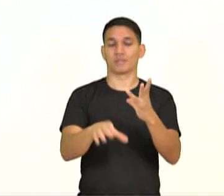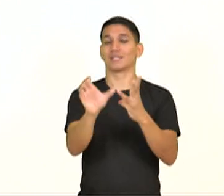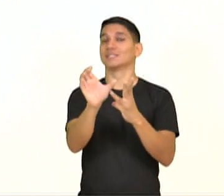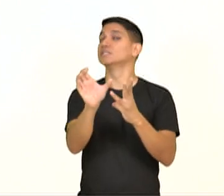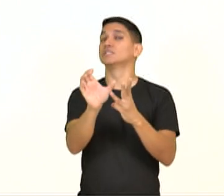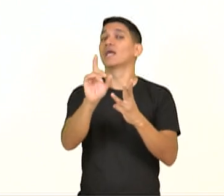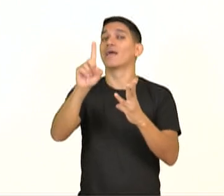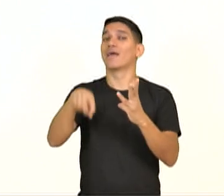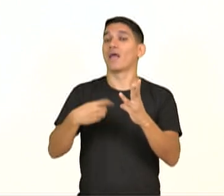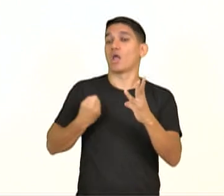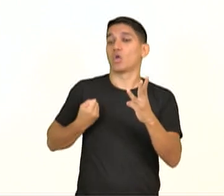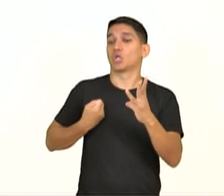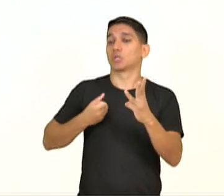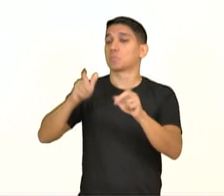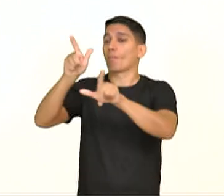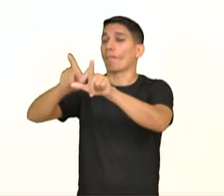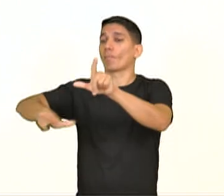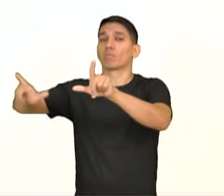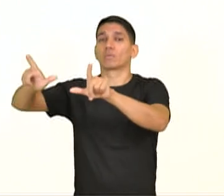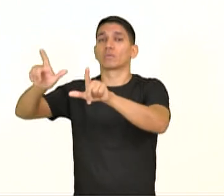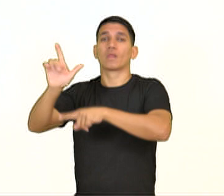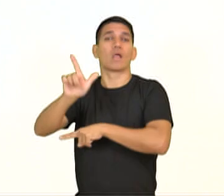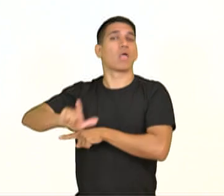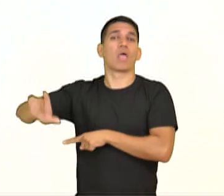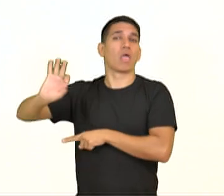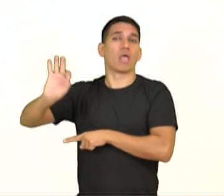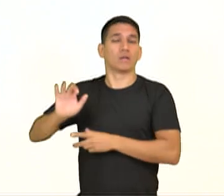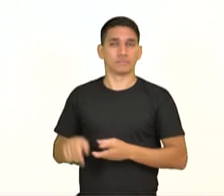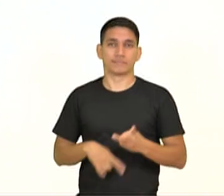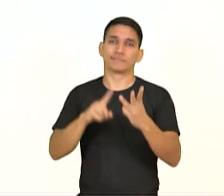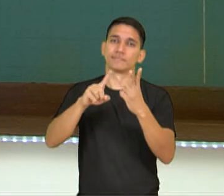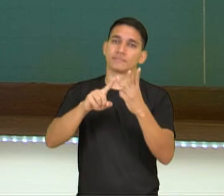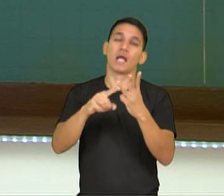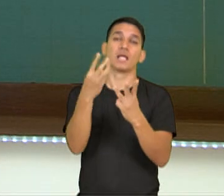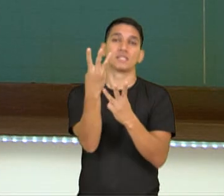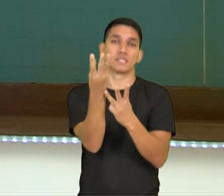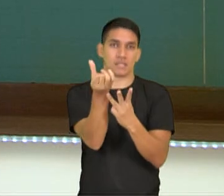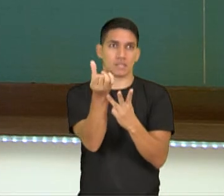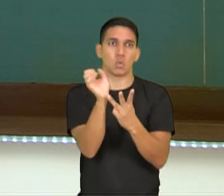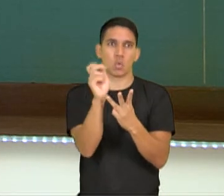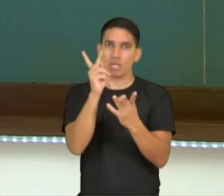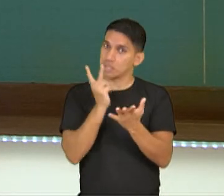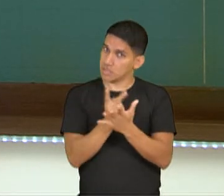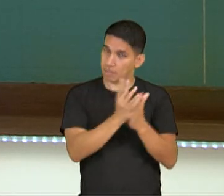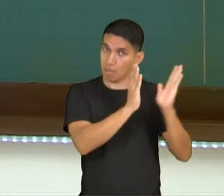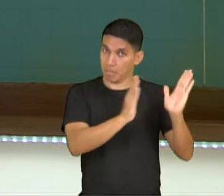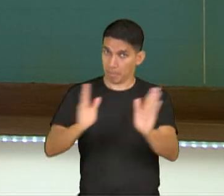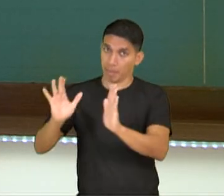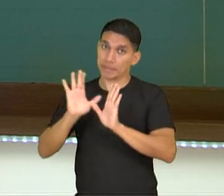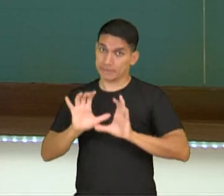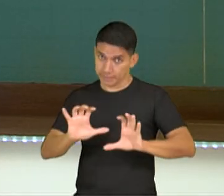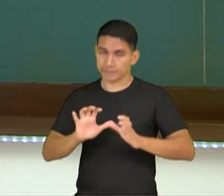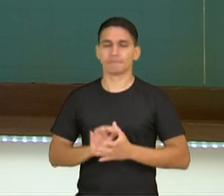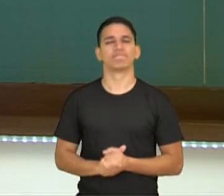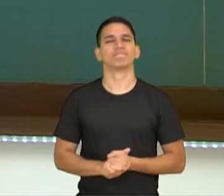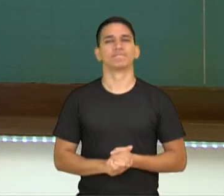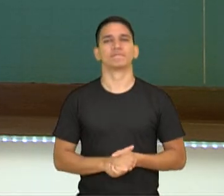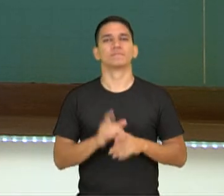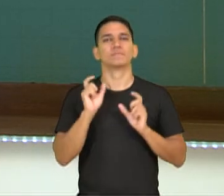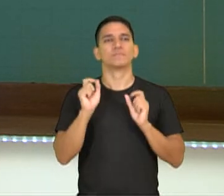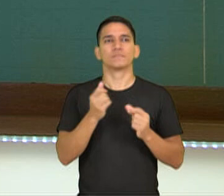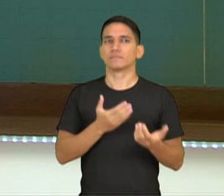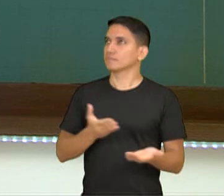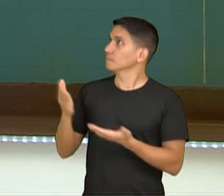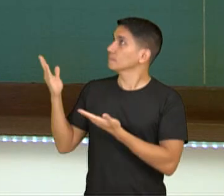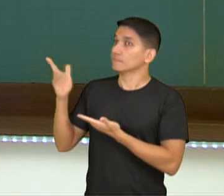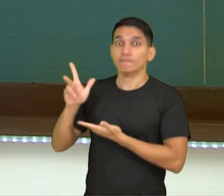aquele que está sozinho, que não tem nenhum x, tá vendo? É o 36, tá? Sempre vai ser nessa ordem, tá? Aí nós temos o quê?